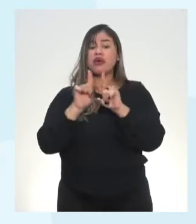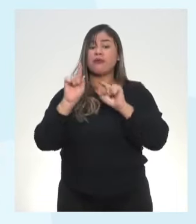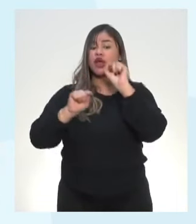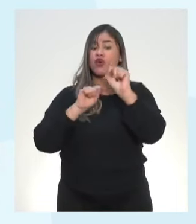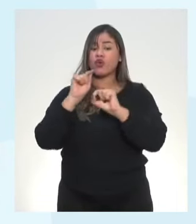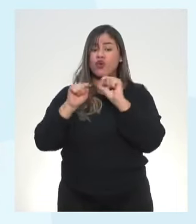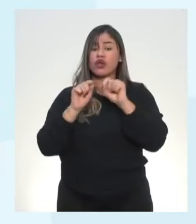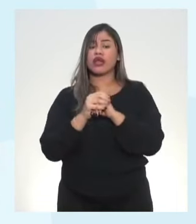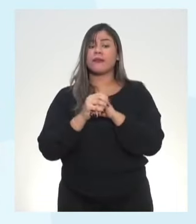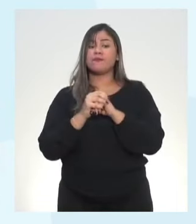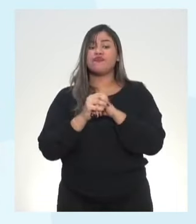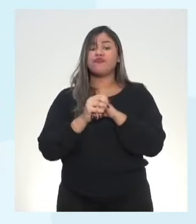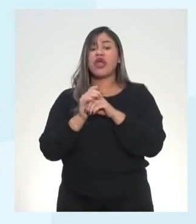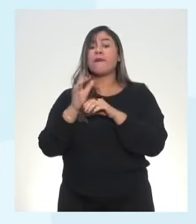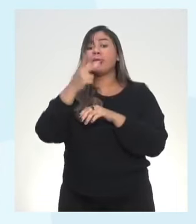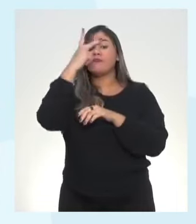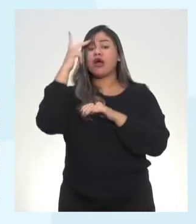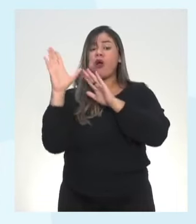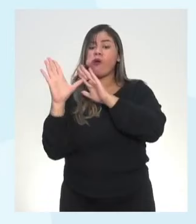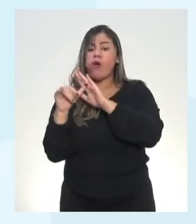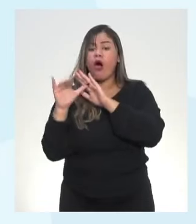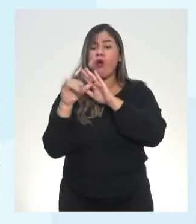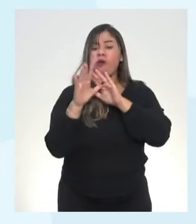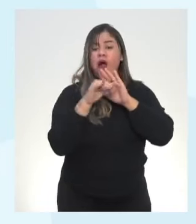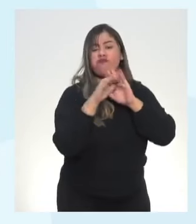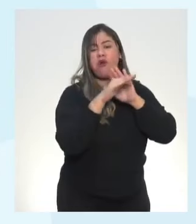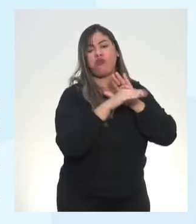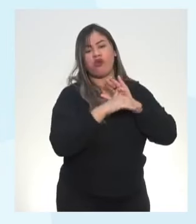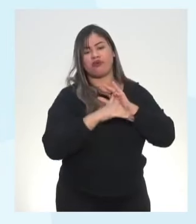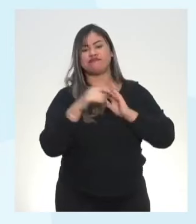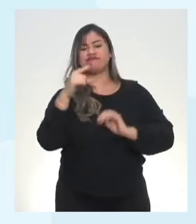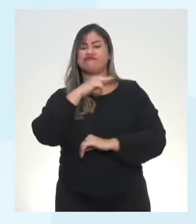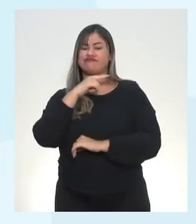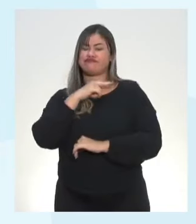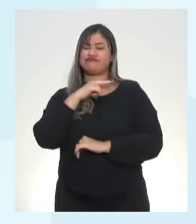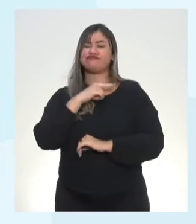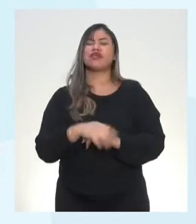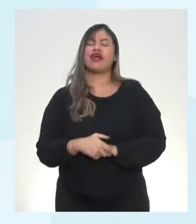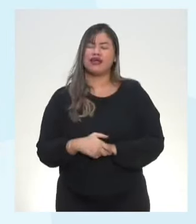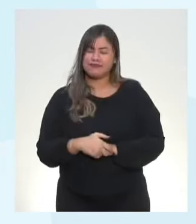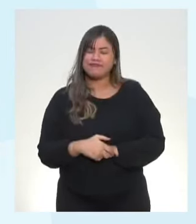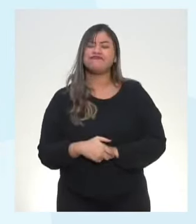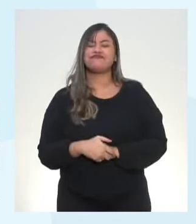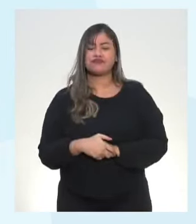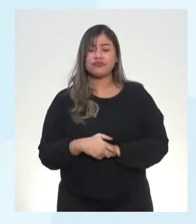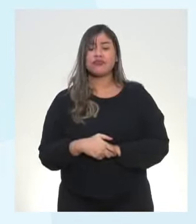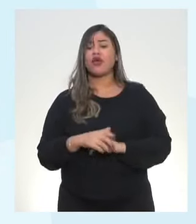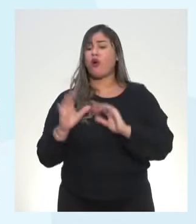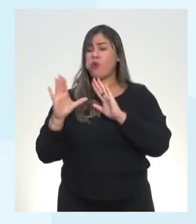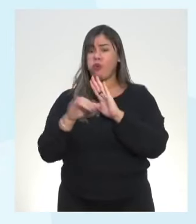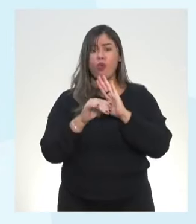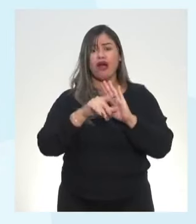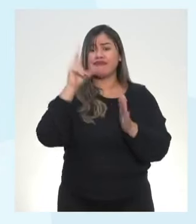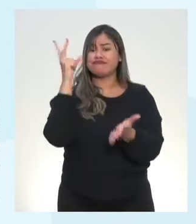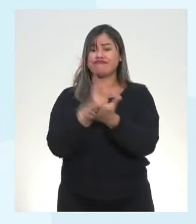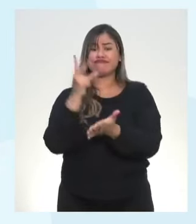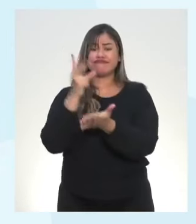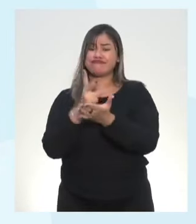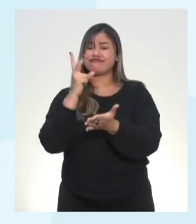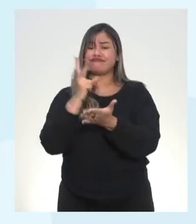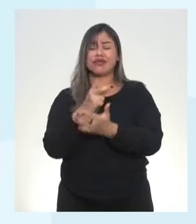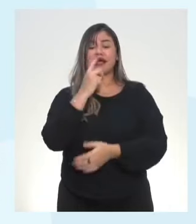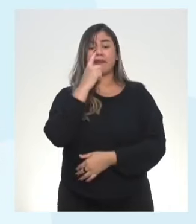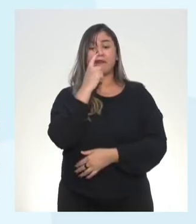que estavam sujeitos a ataques de ladrões de mercadorias. Esses ataques, esses saques eram recorrentes. Então, diante